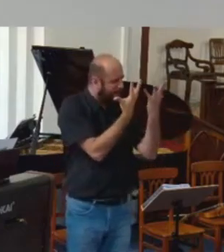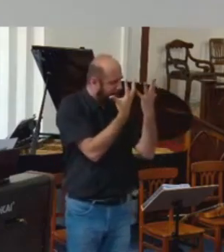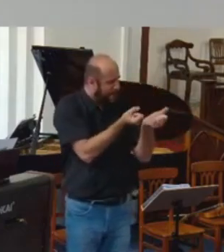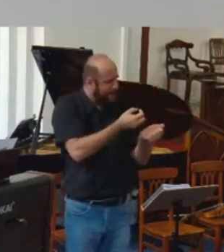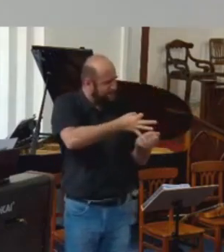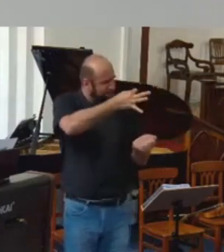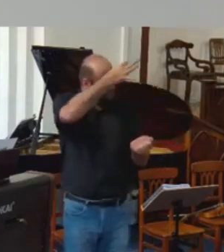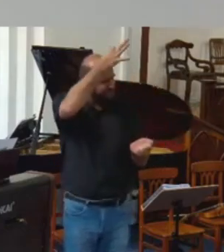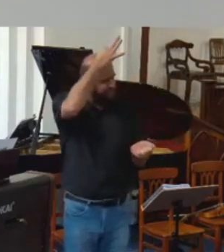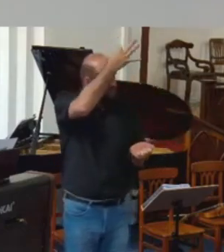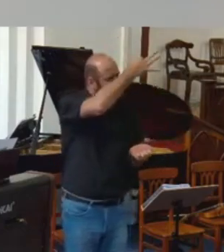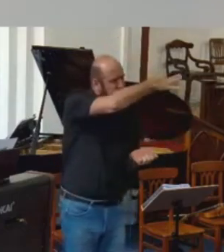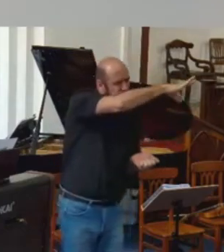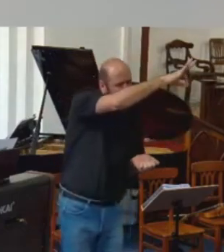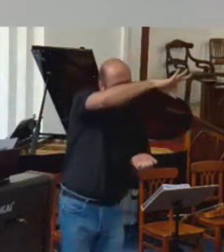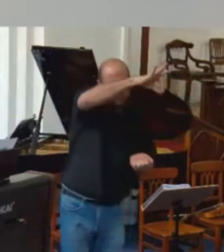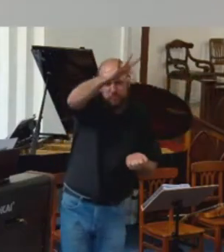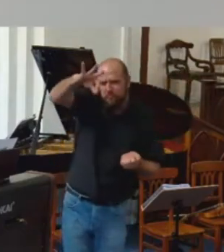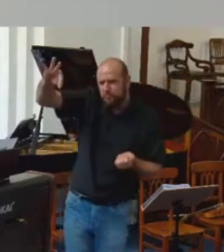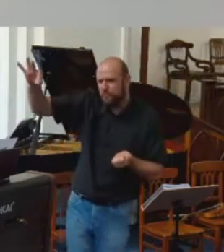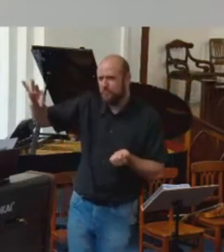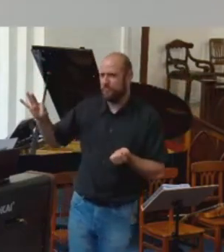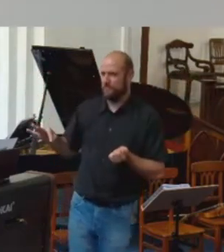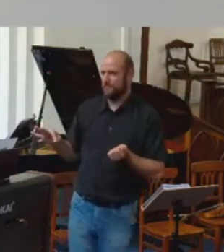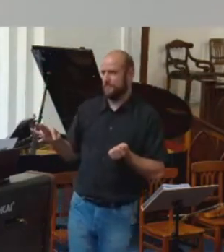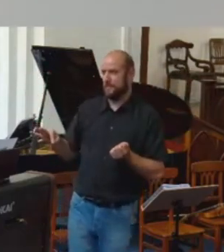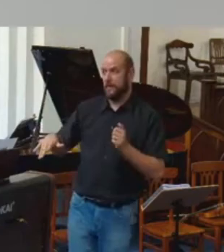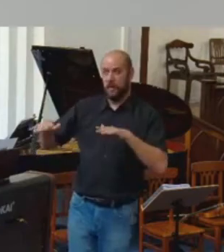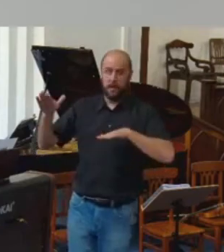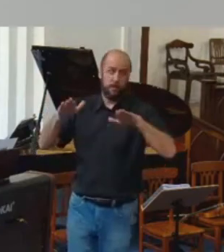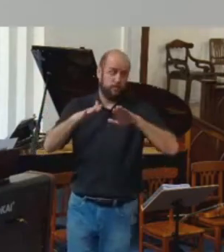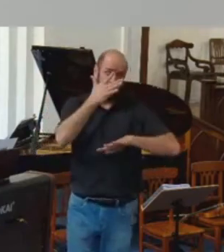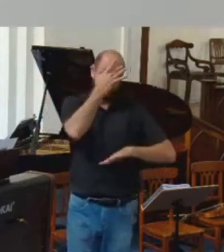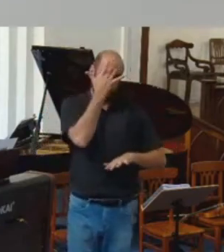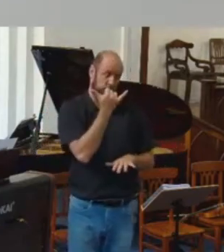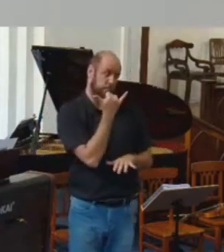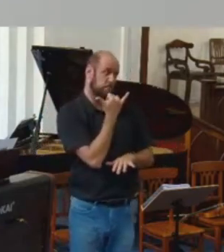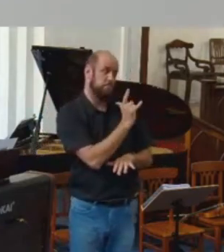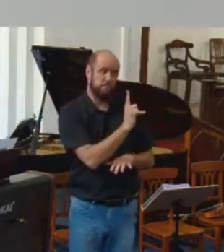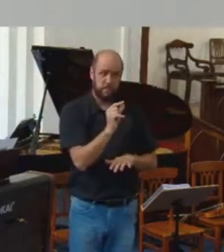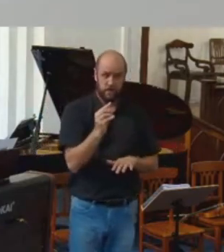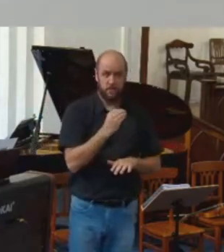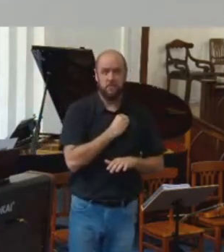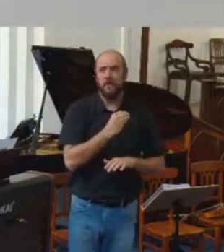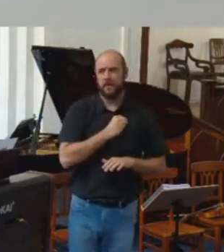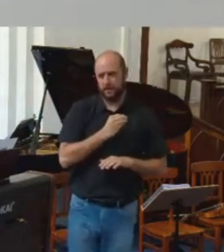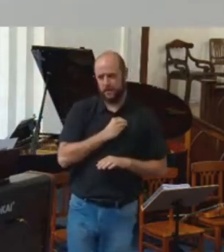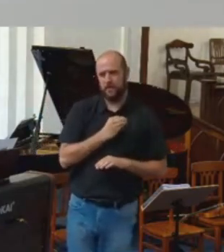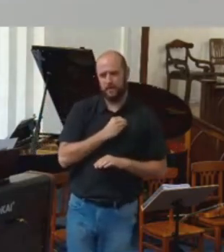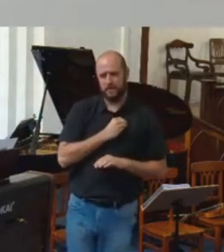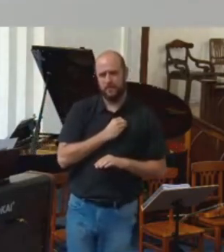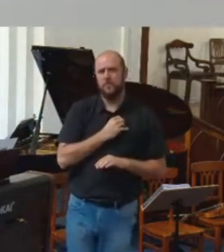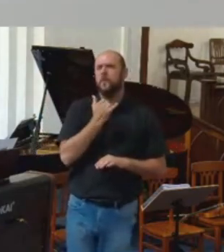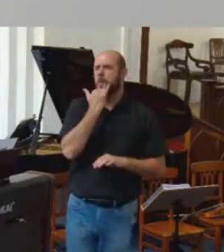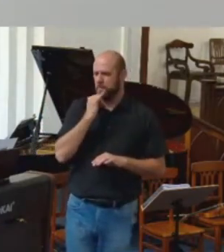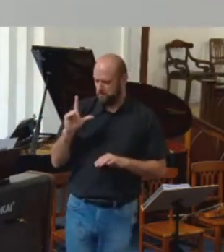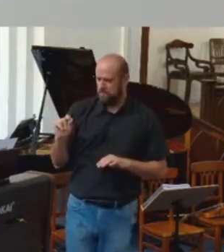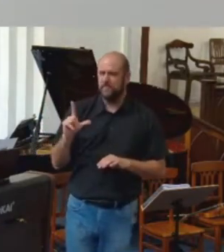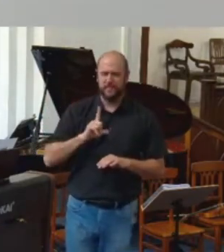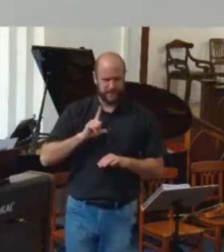o Espírito Santo. Se de alguns vocês perdoarem os pecados, são-lhes